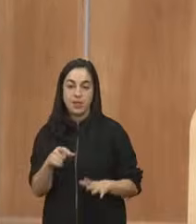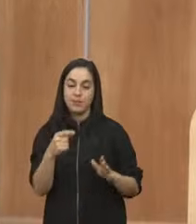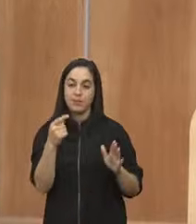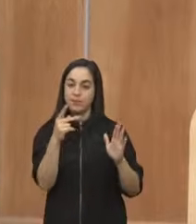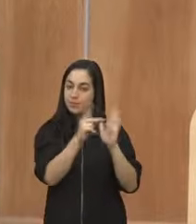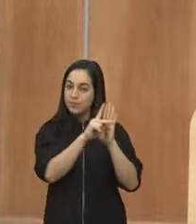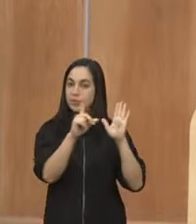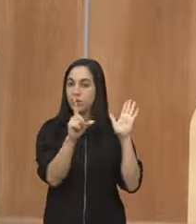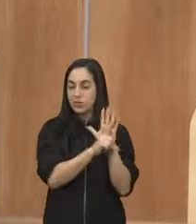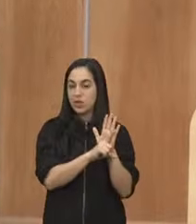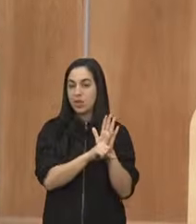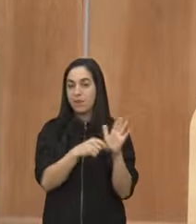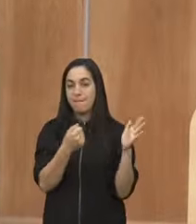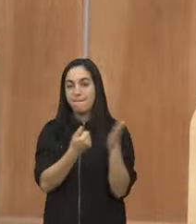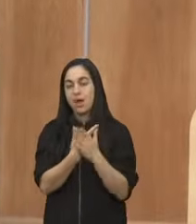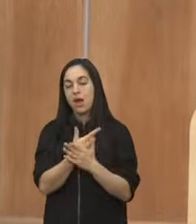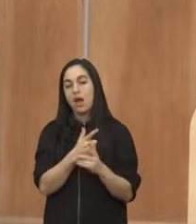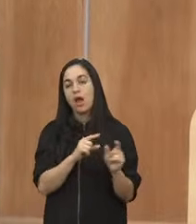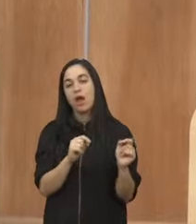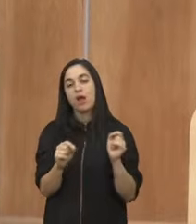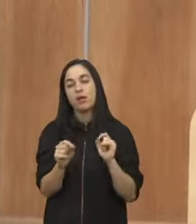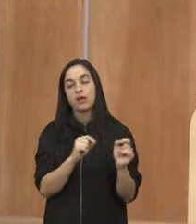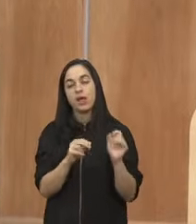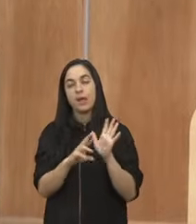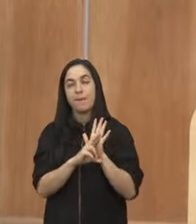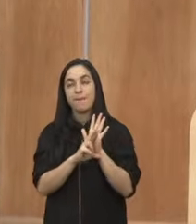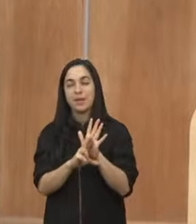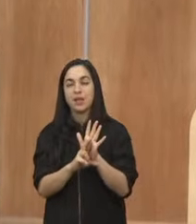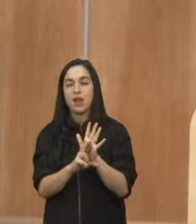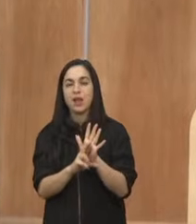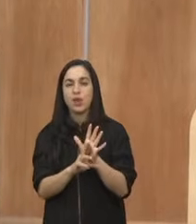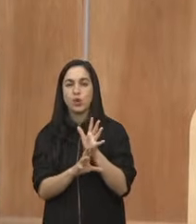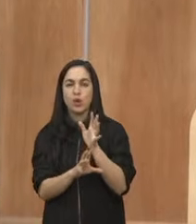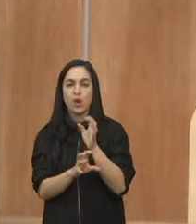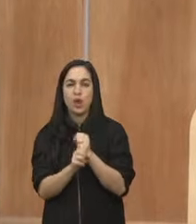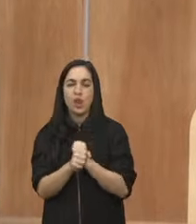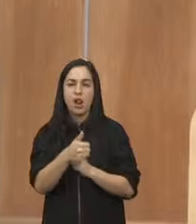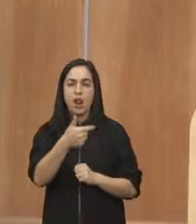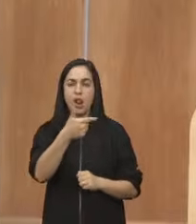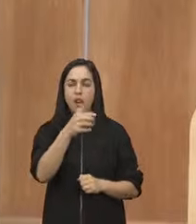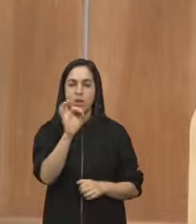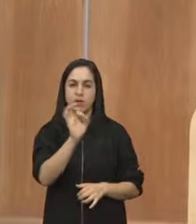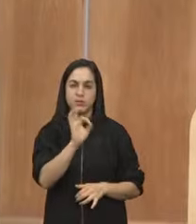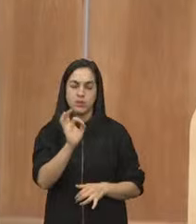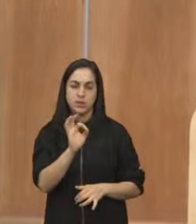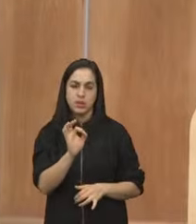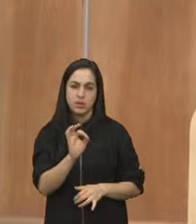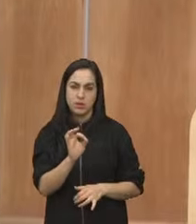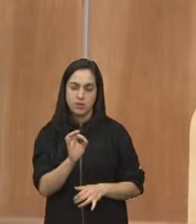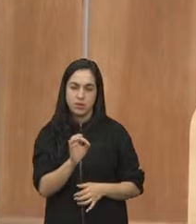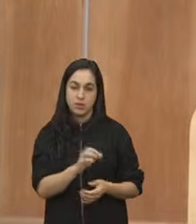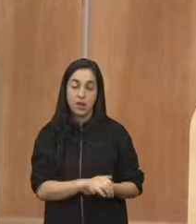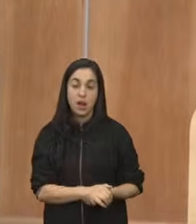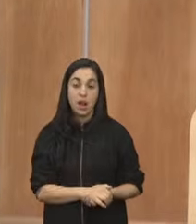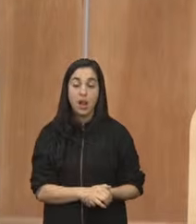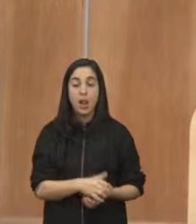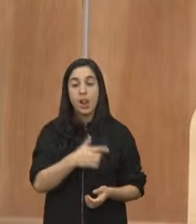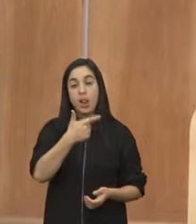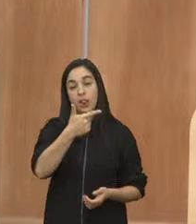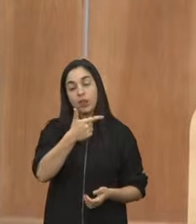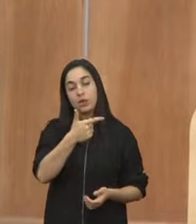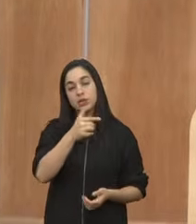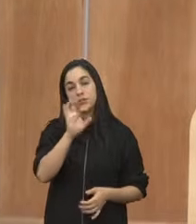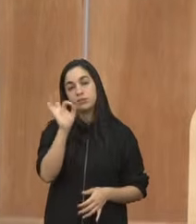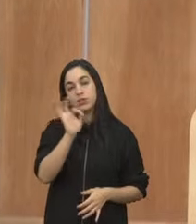projeto representam 2%. A cada 100, 2